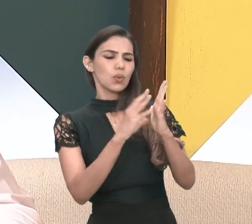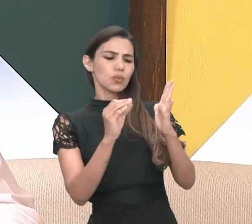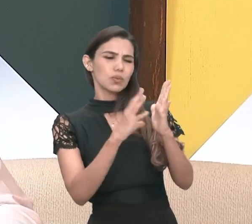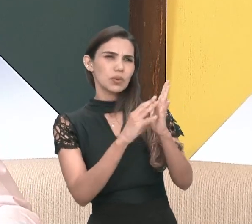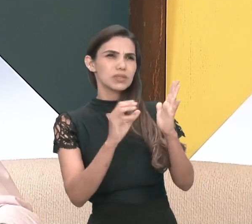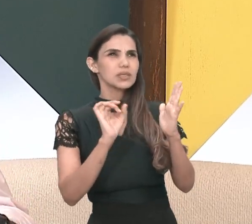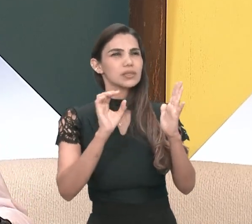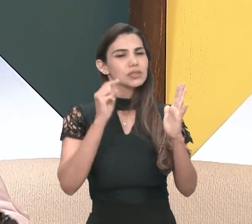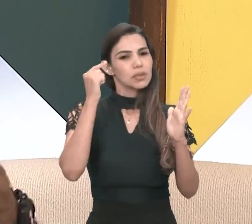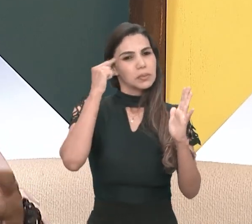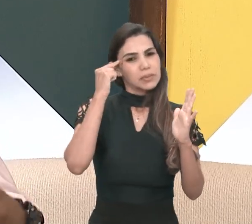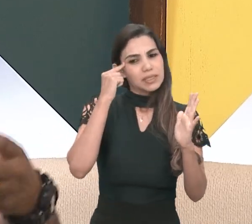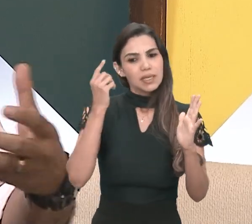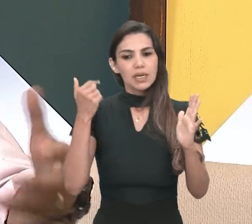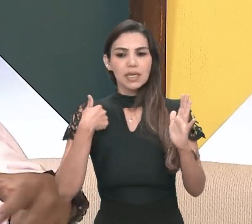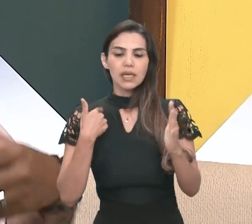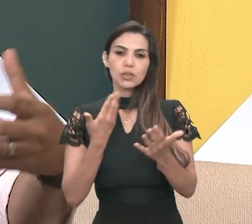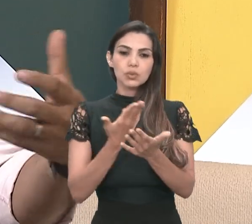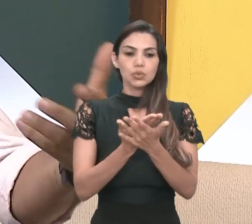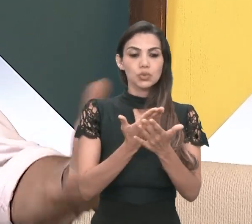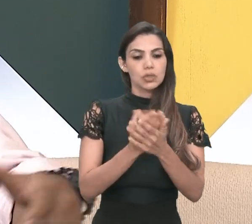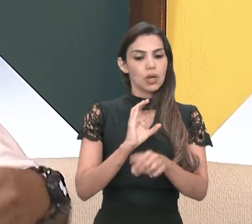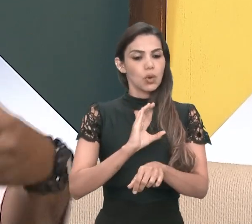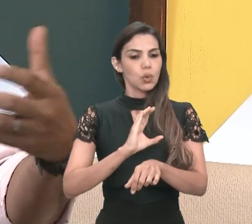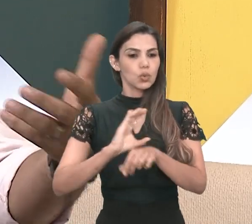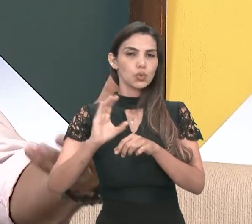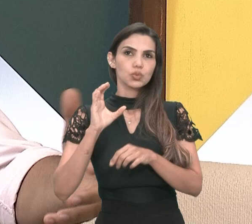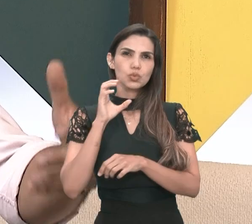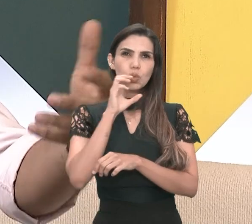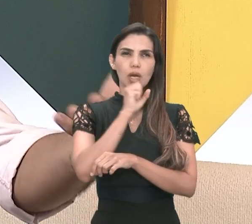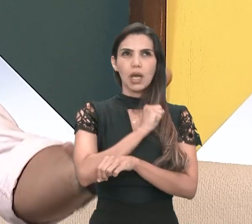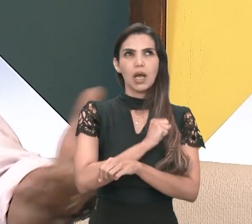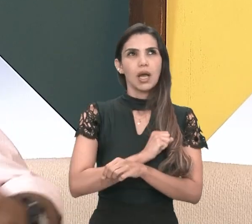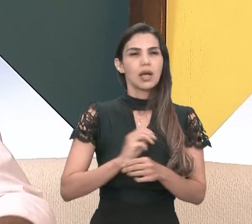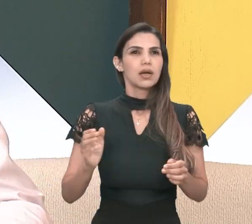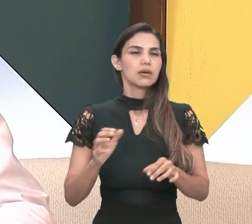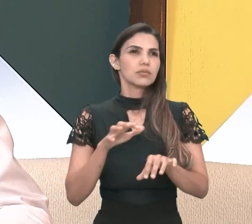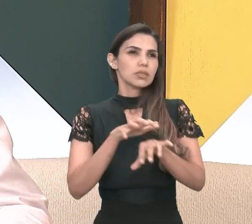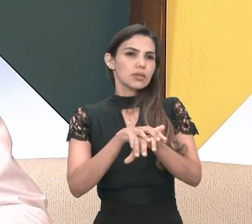mente de vou fazer um curso rápido, assíncrono,